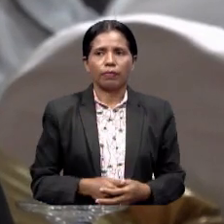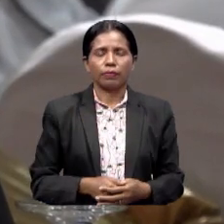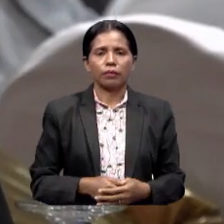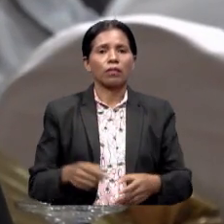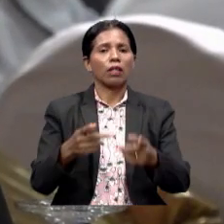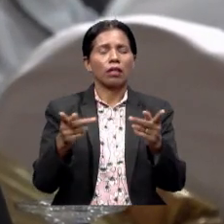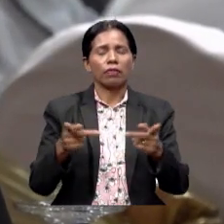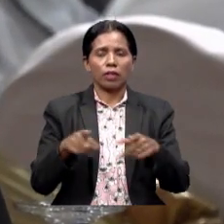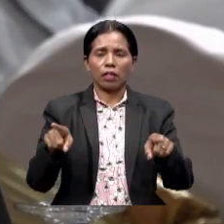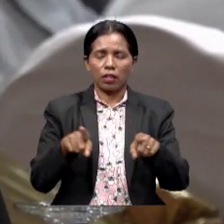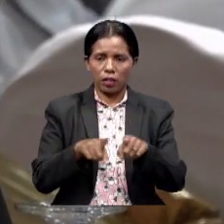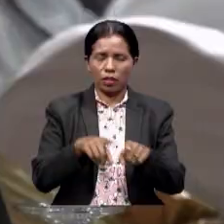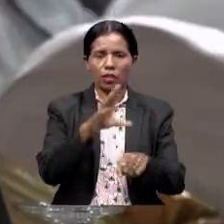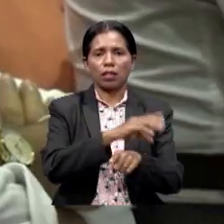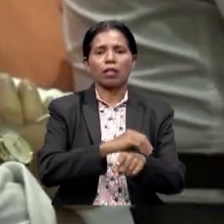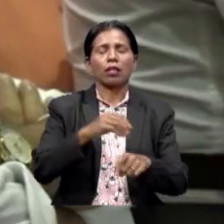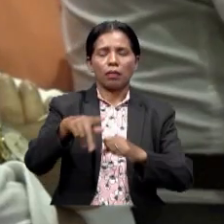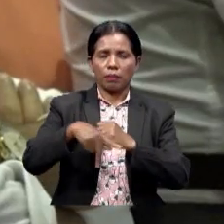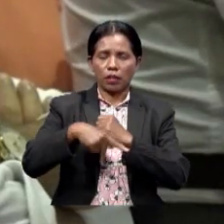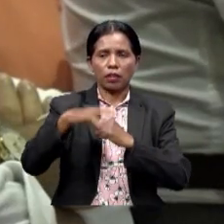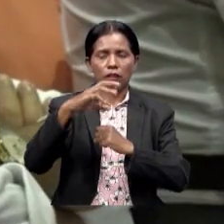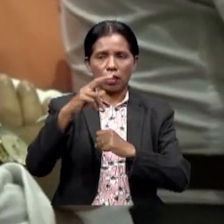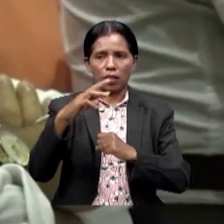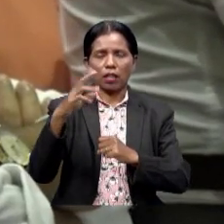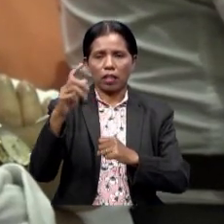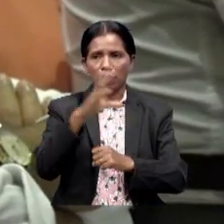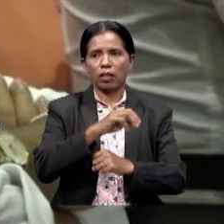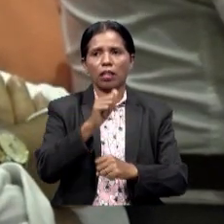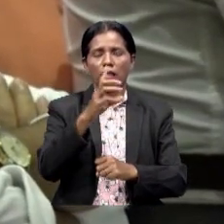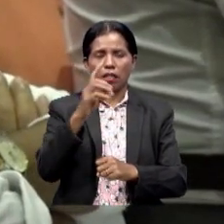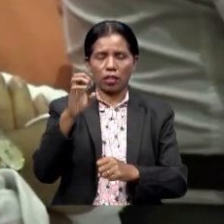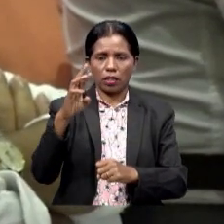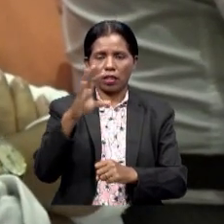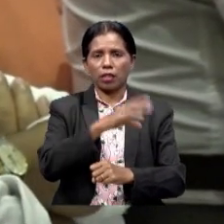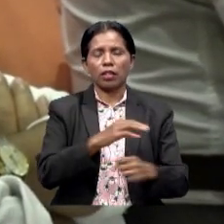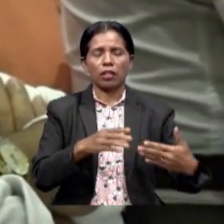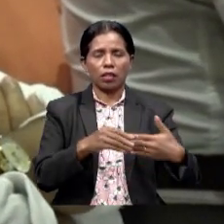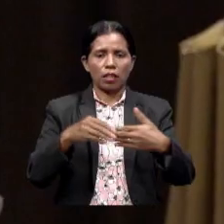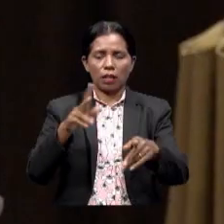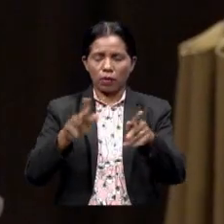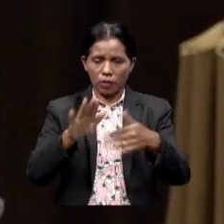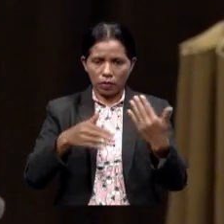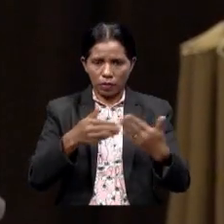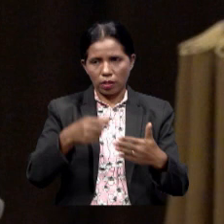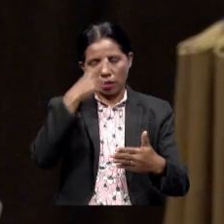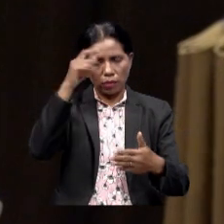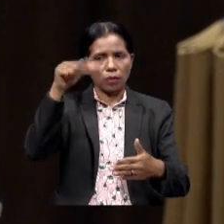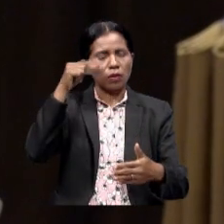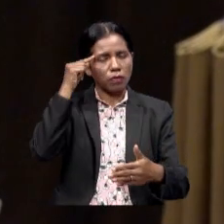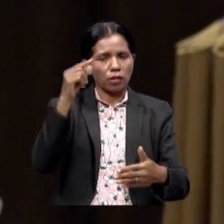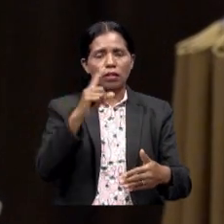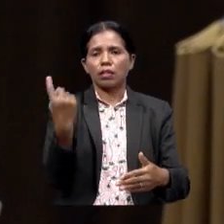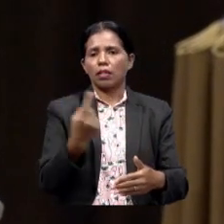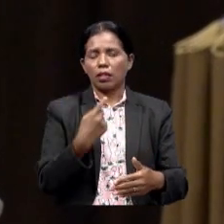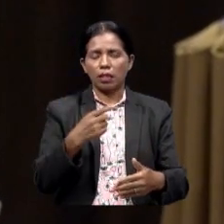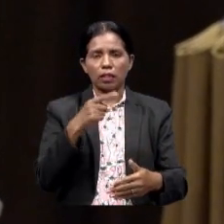Fatin Hanesan, coordenador geral Partido CNRT, aderitu Hugo Hateten, ukune povo union tamane governo sedet makugun